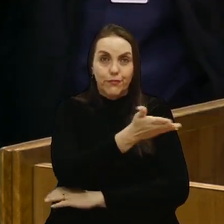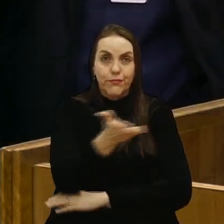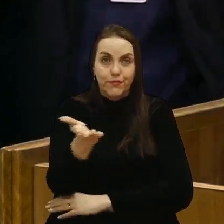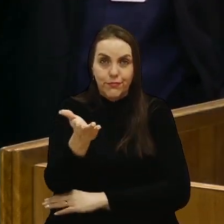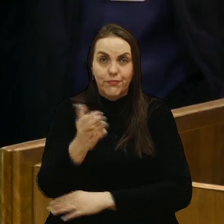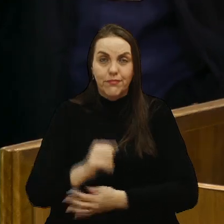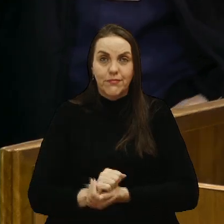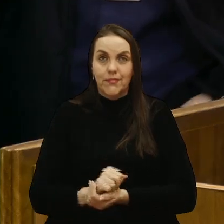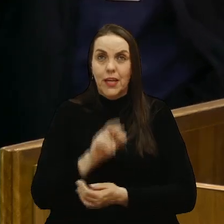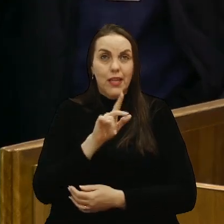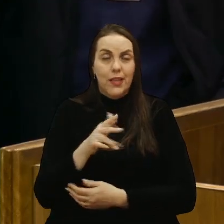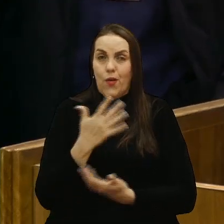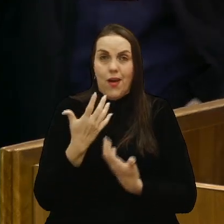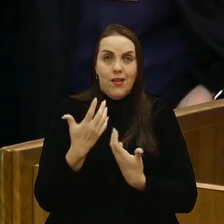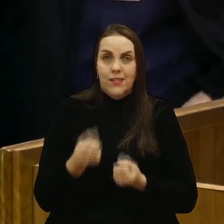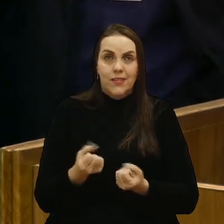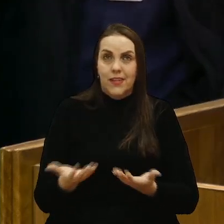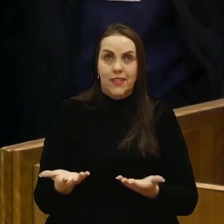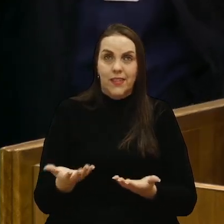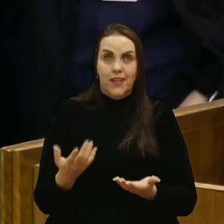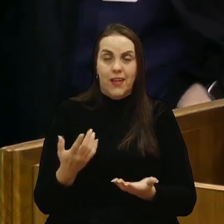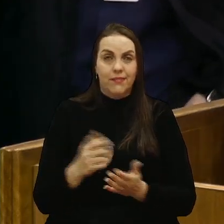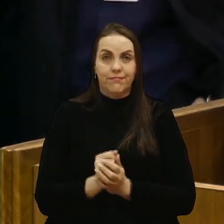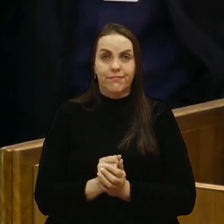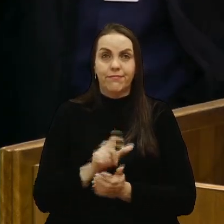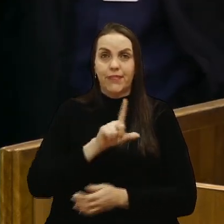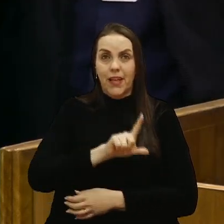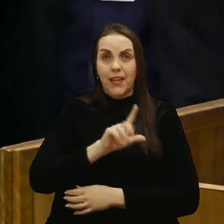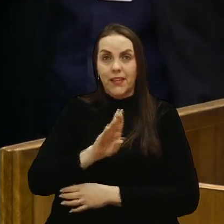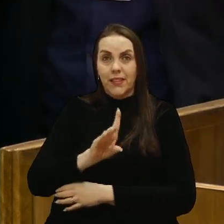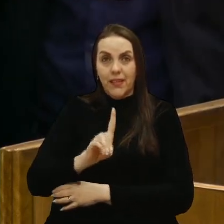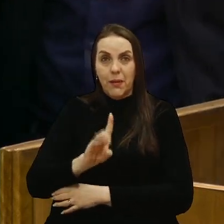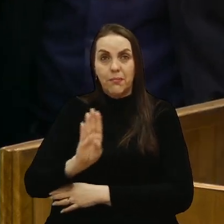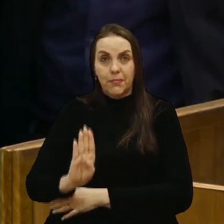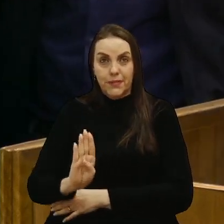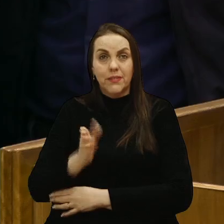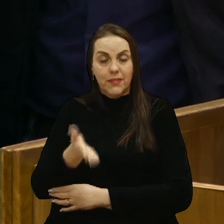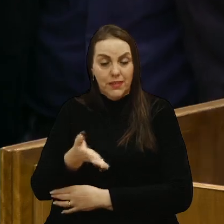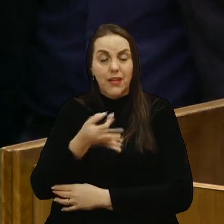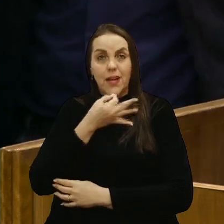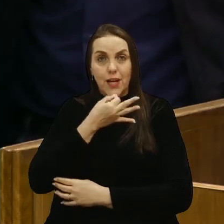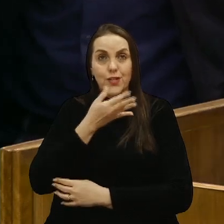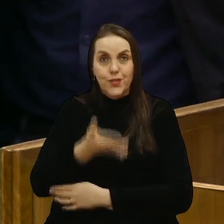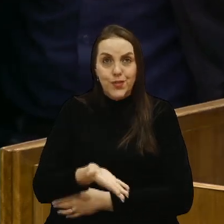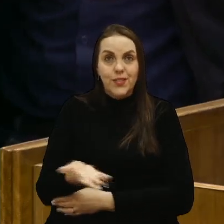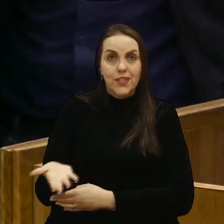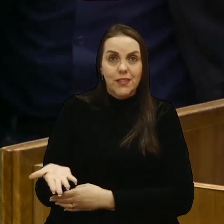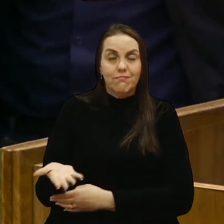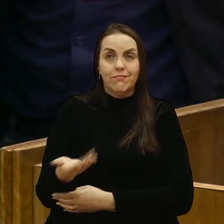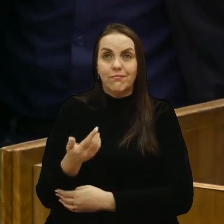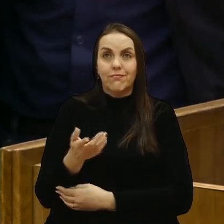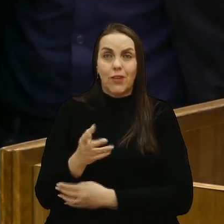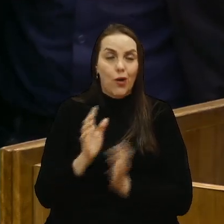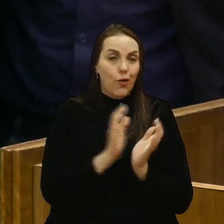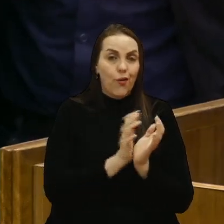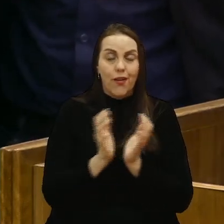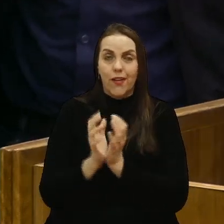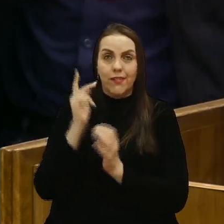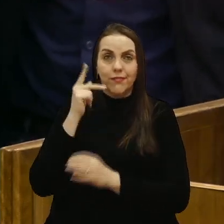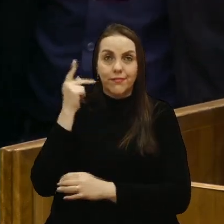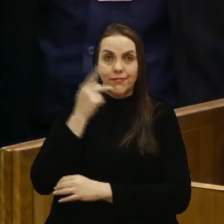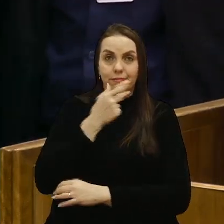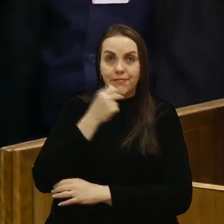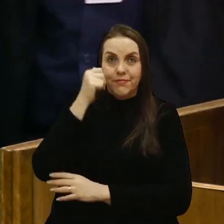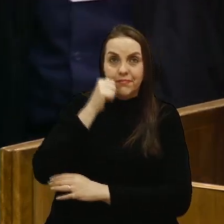é concebível que com a LDB, numa cidade como a nossa, colegas vereadores, votamos